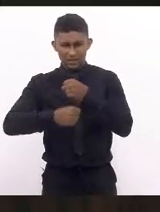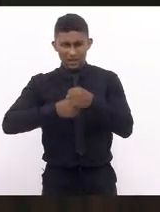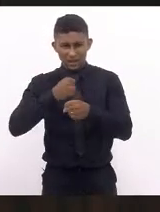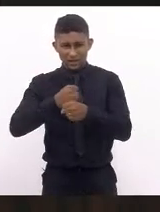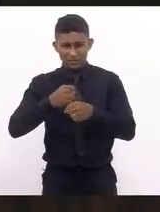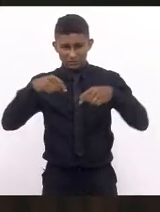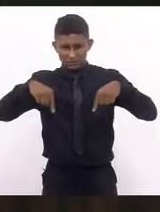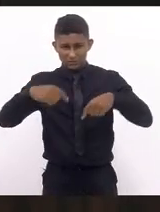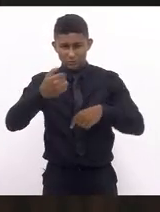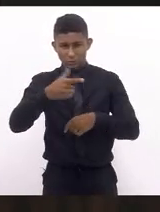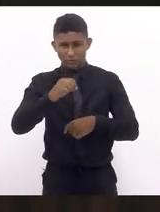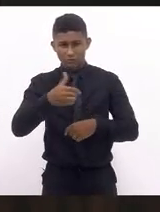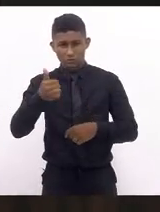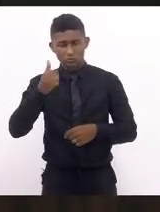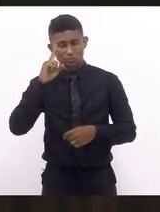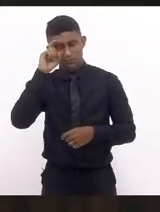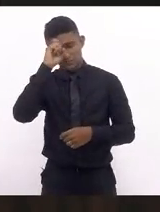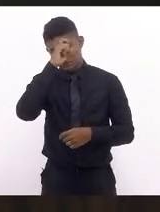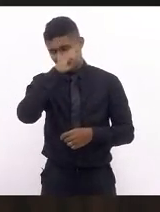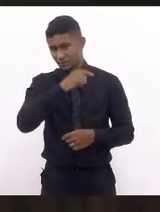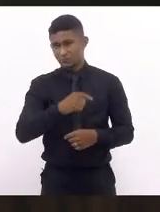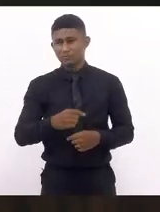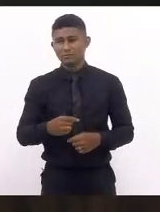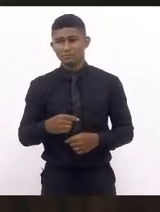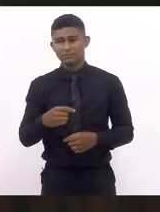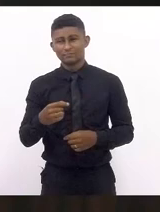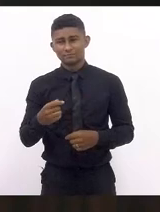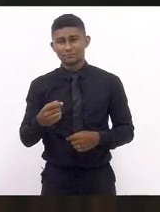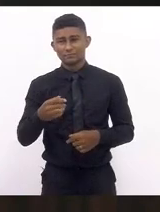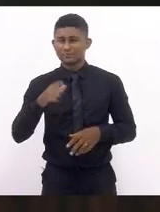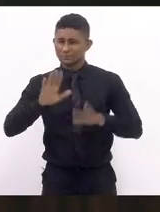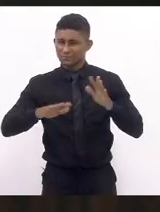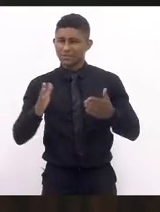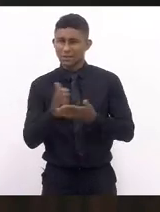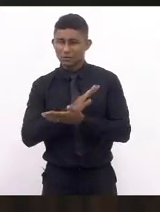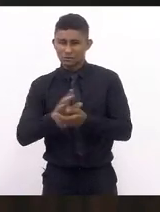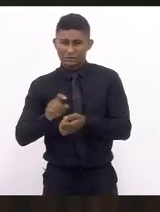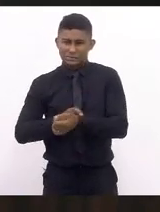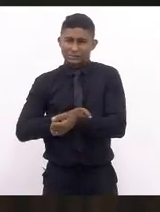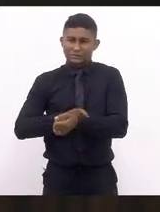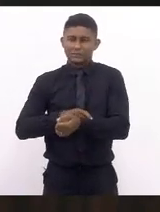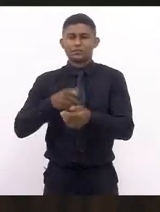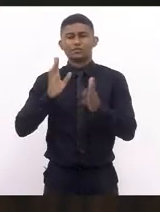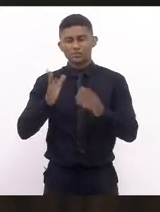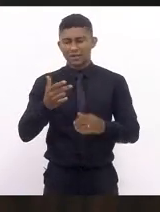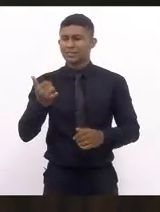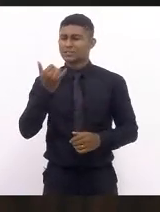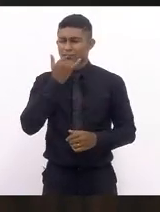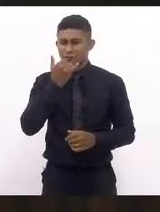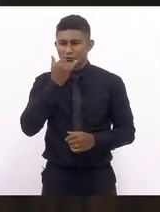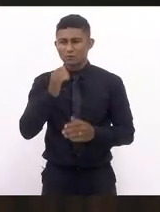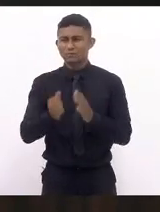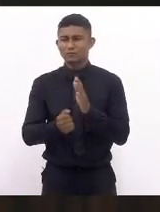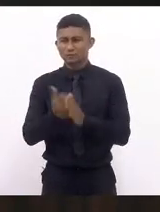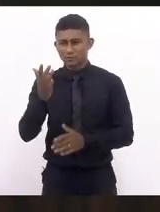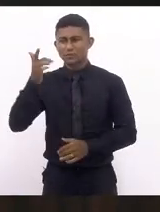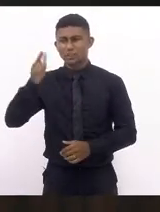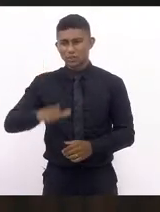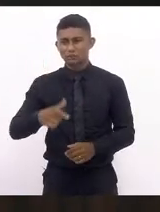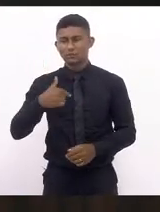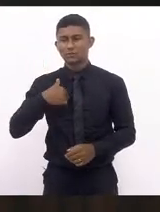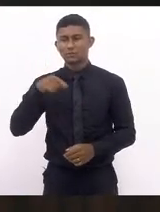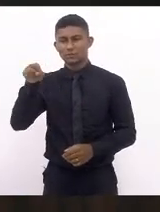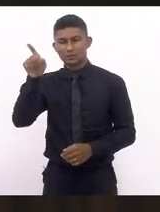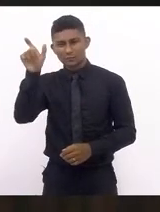nossa conversa com a Vivian teve um momento que eu acho até que eu me excedi Eu já pedi desculpa algumas vezes e hoje eu tô nem pedi